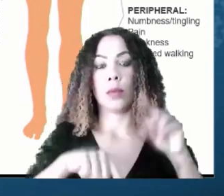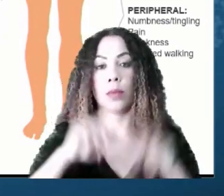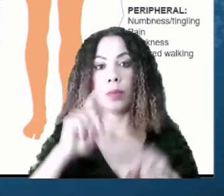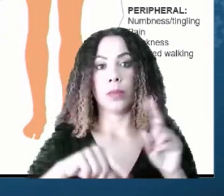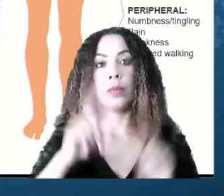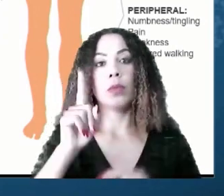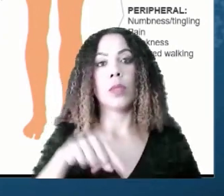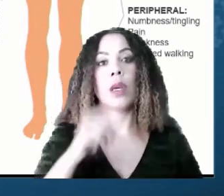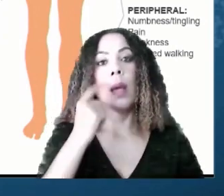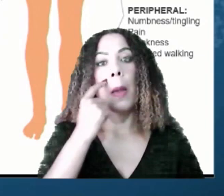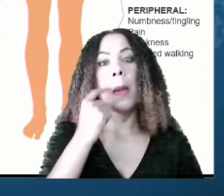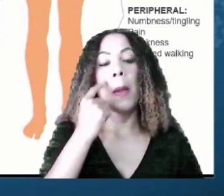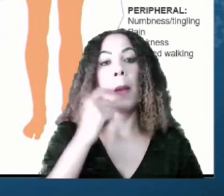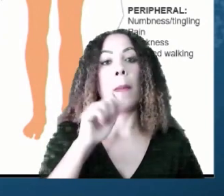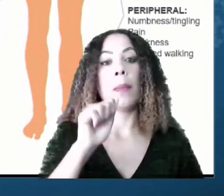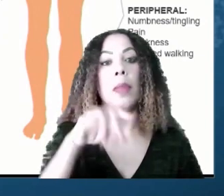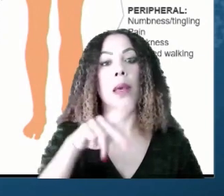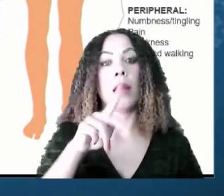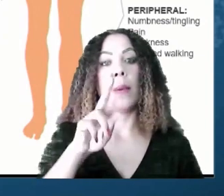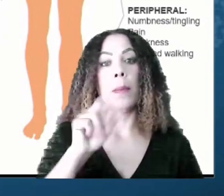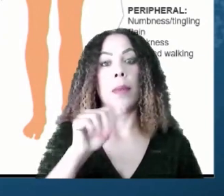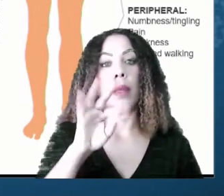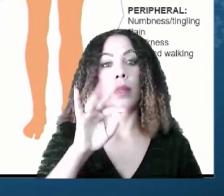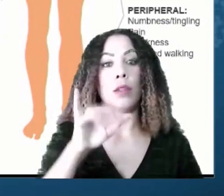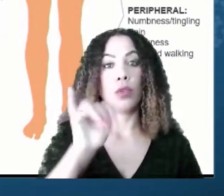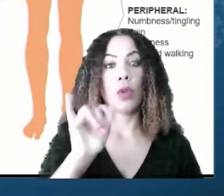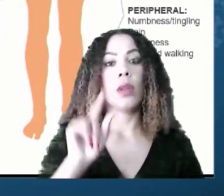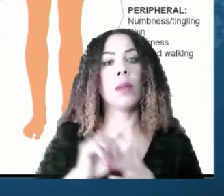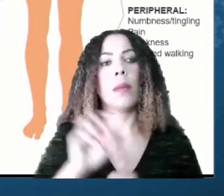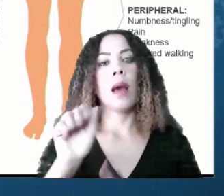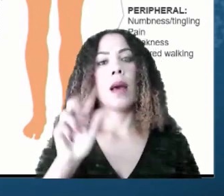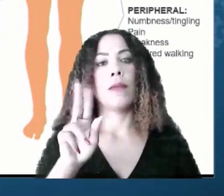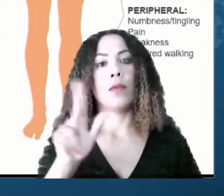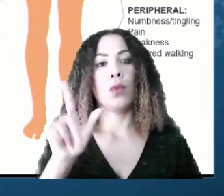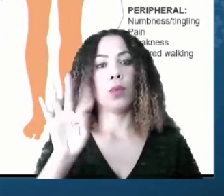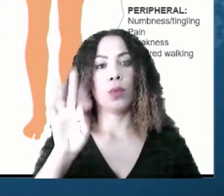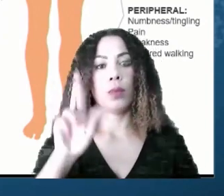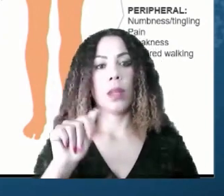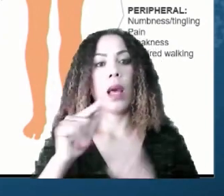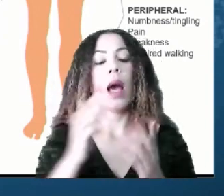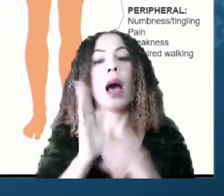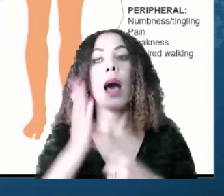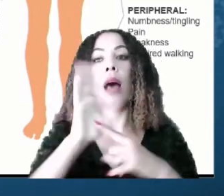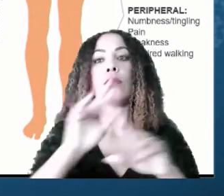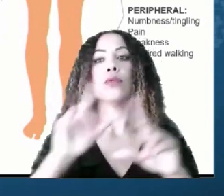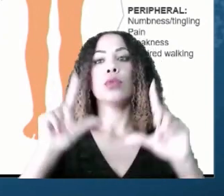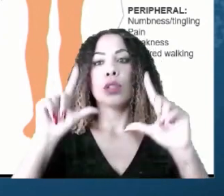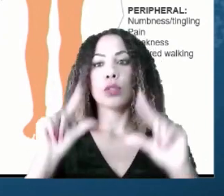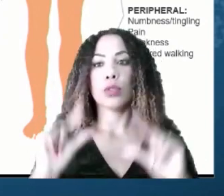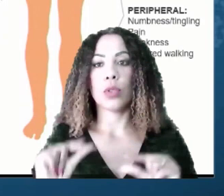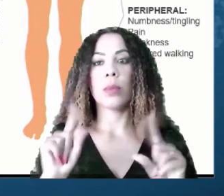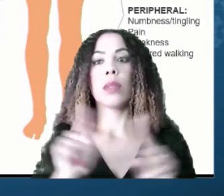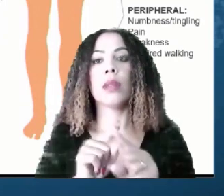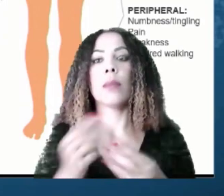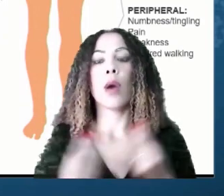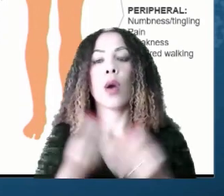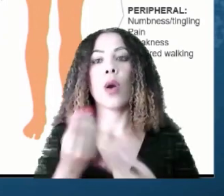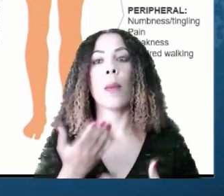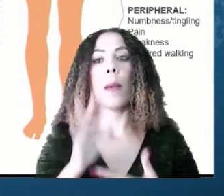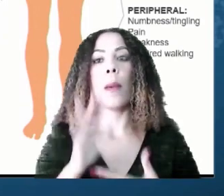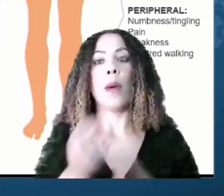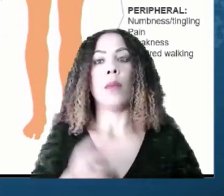e Amvuttra, que ajudam a diminuir os sintomas e a manifestação da